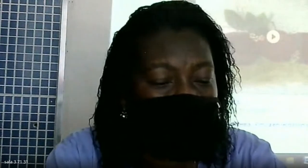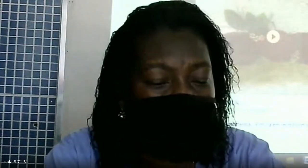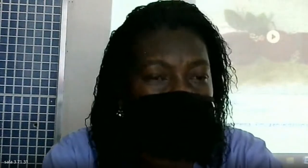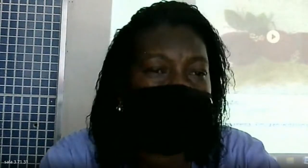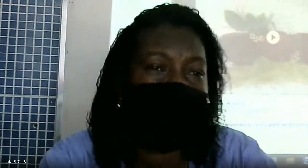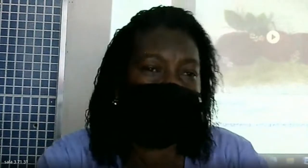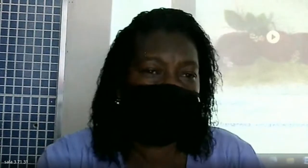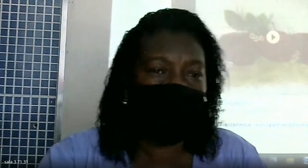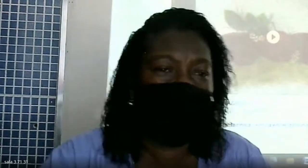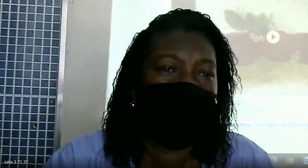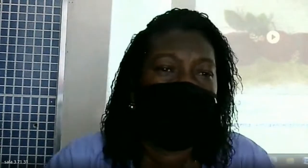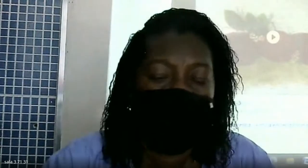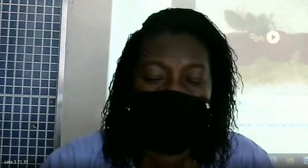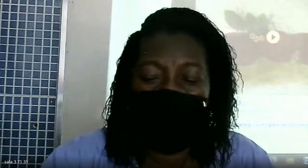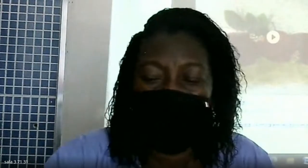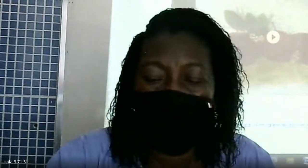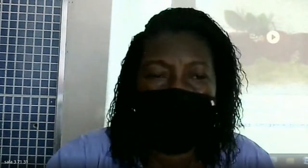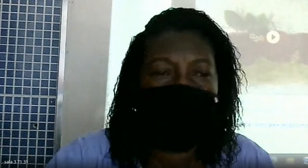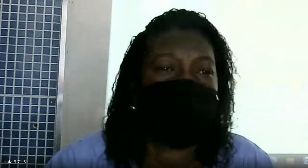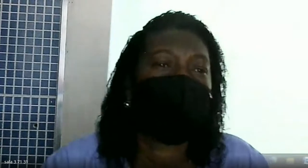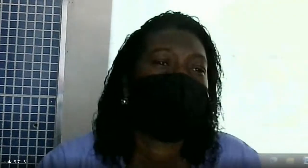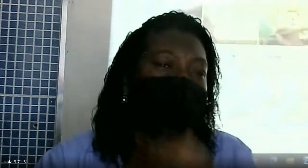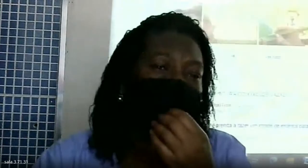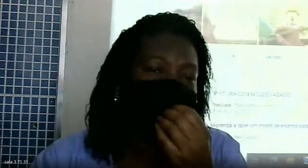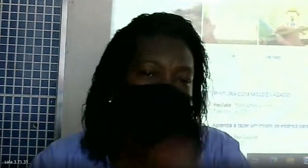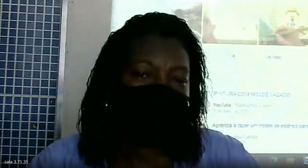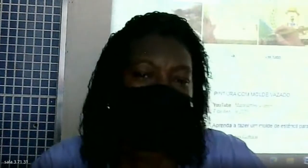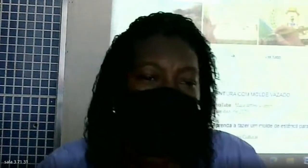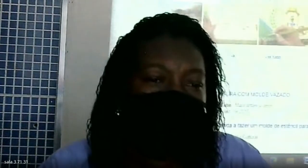quadradinho. Vou botar escolar. É mais fácil.